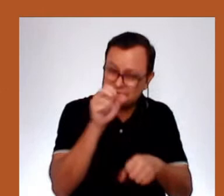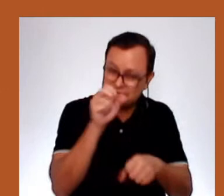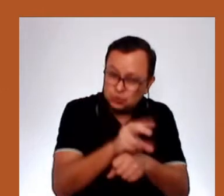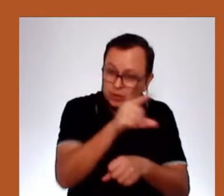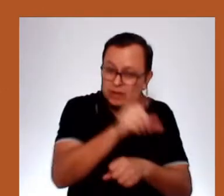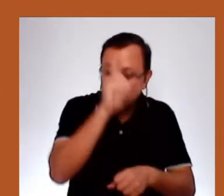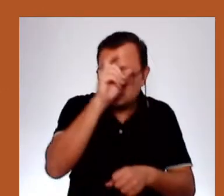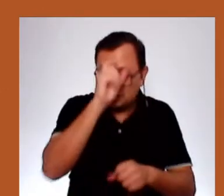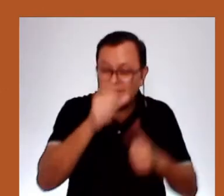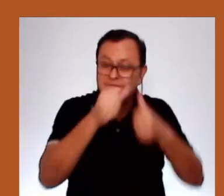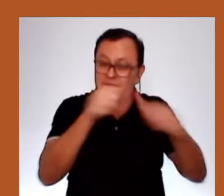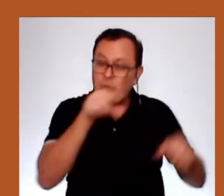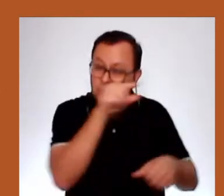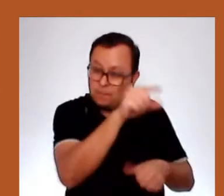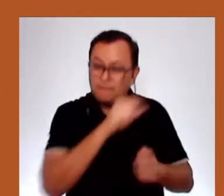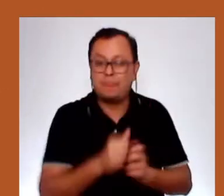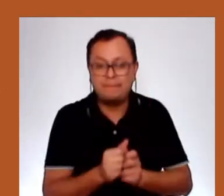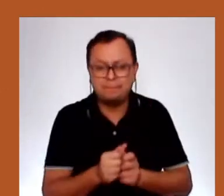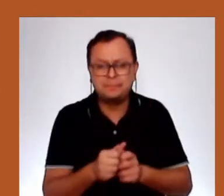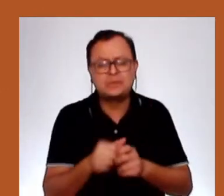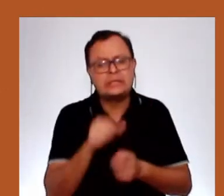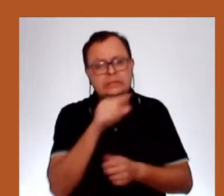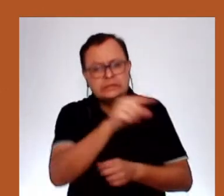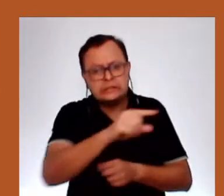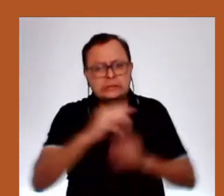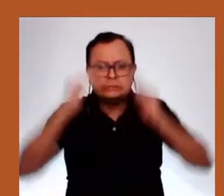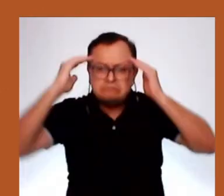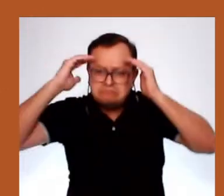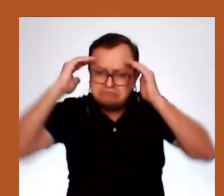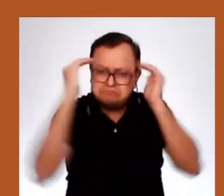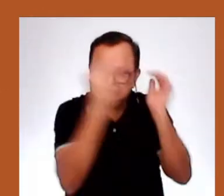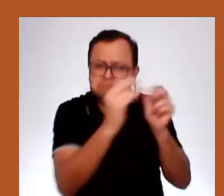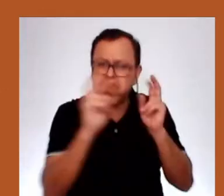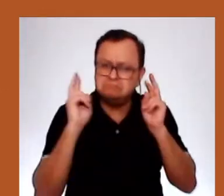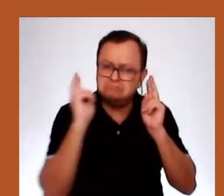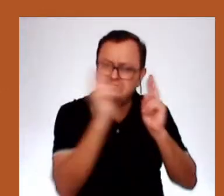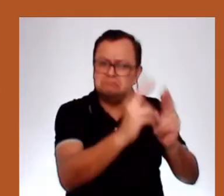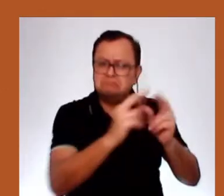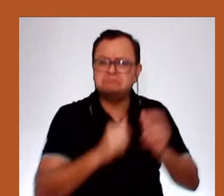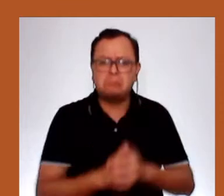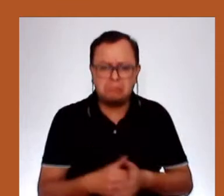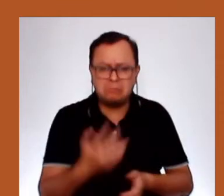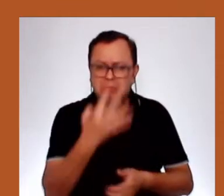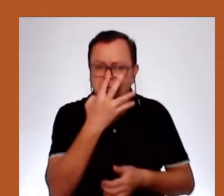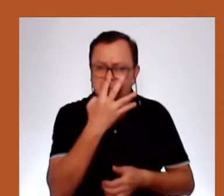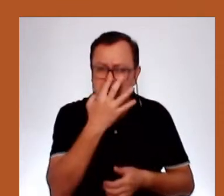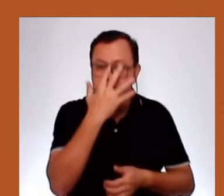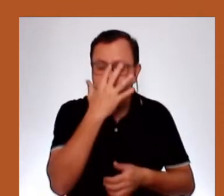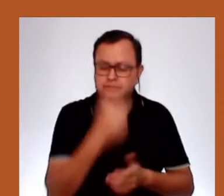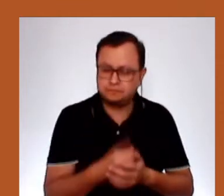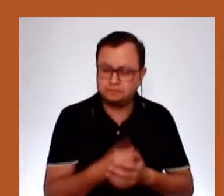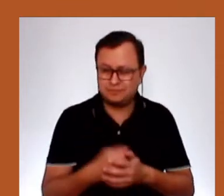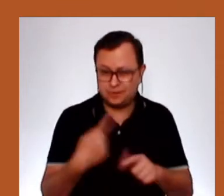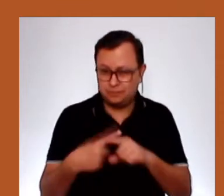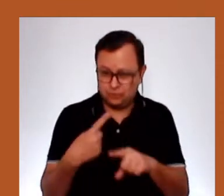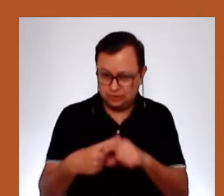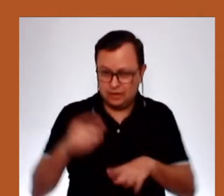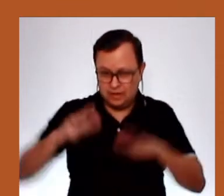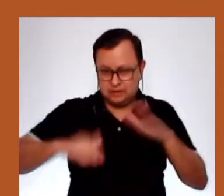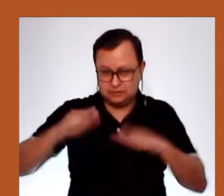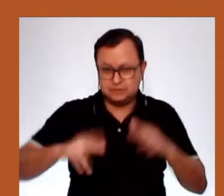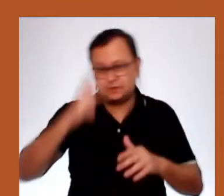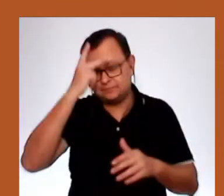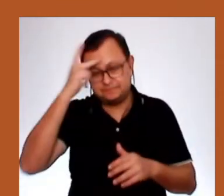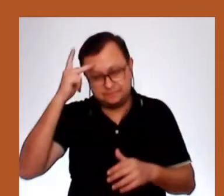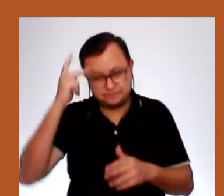de respeitar, né? Ela não quer abrir. Às vezes o paciente, ele vai perdendo a pessoa, né? Que está na condição de